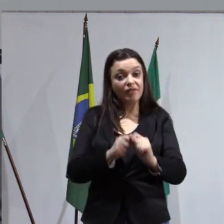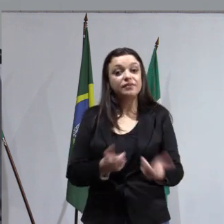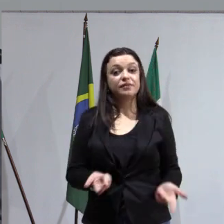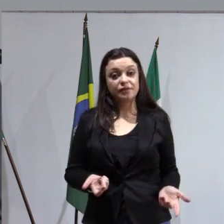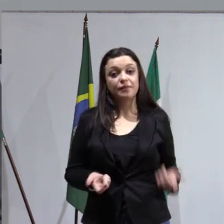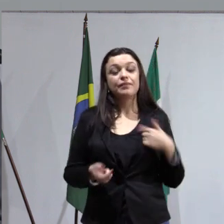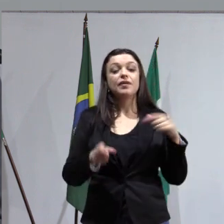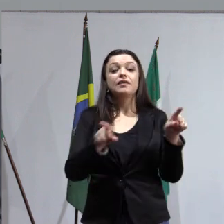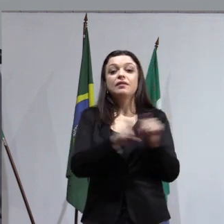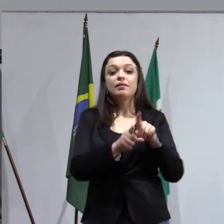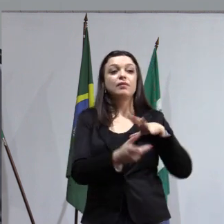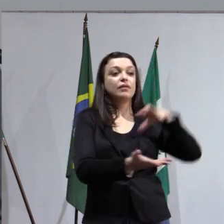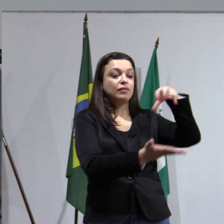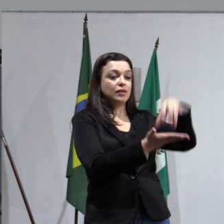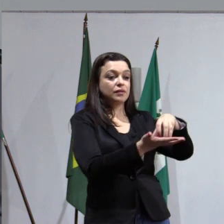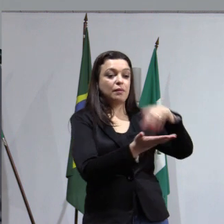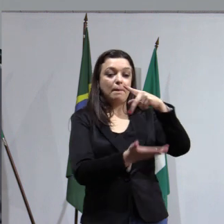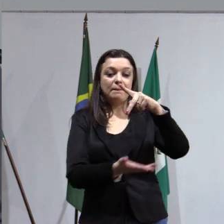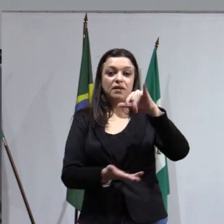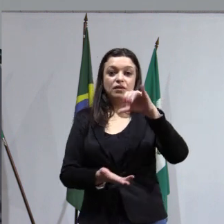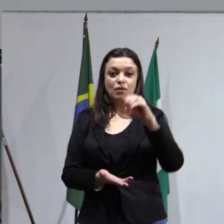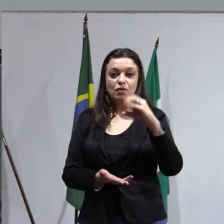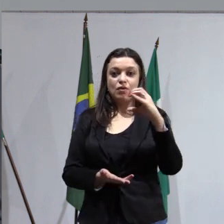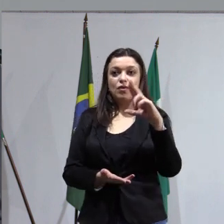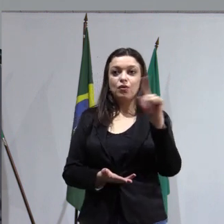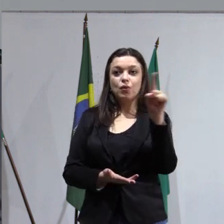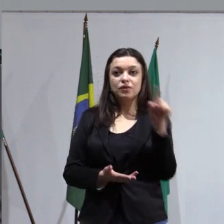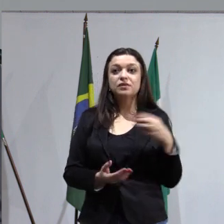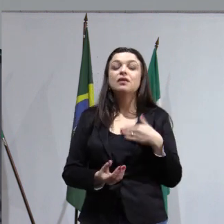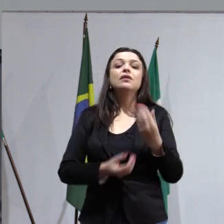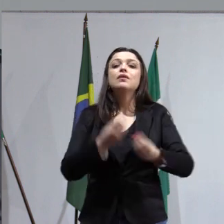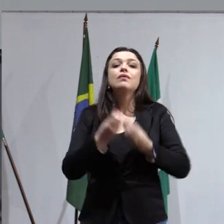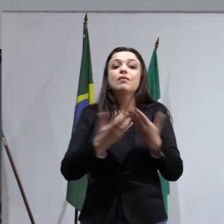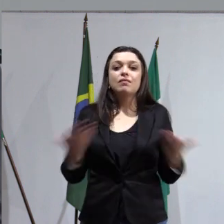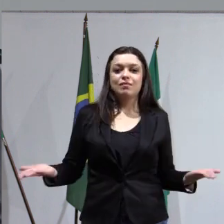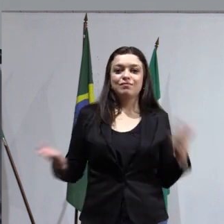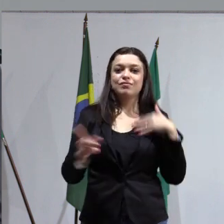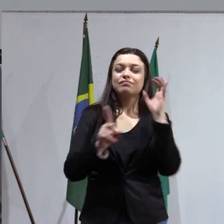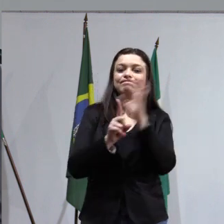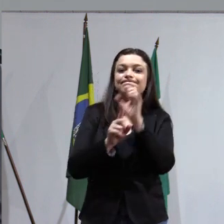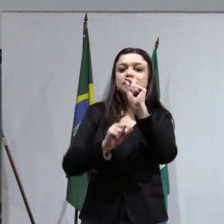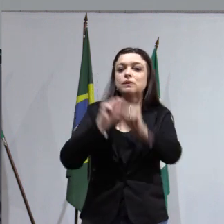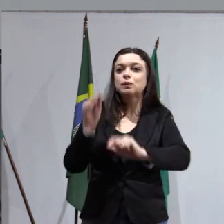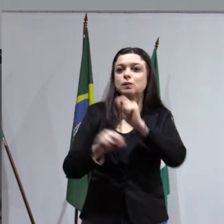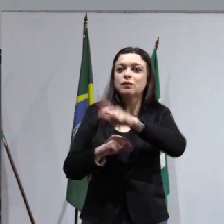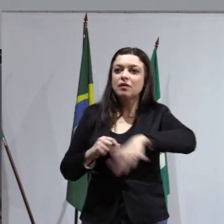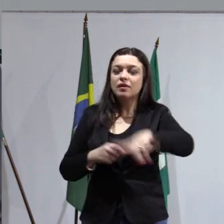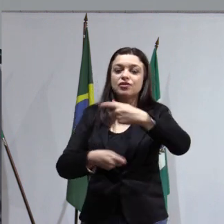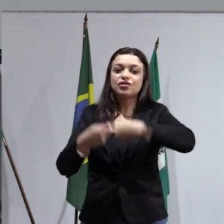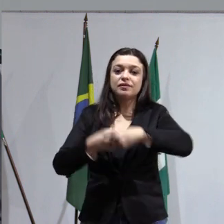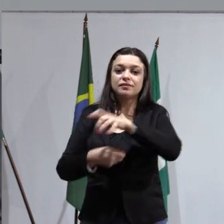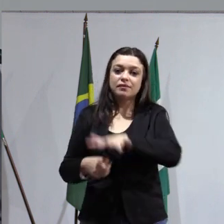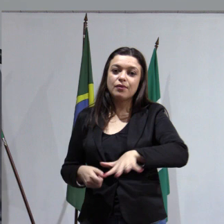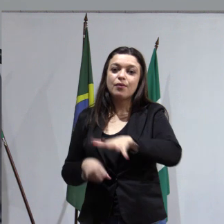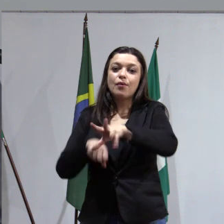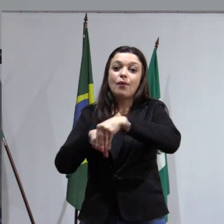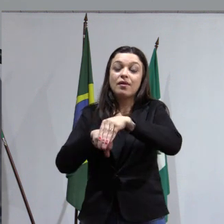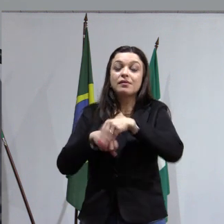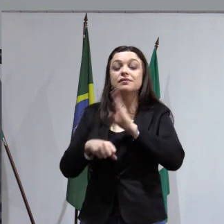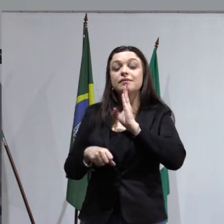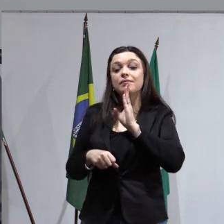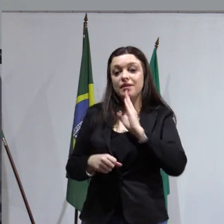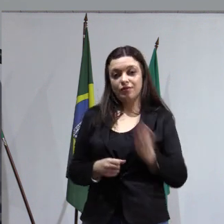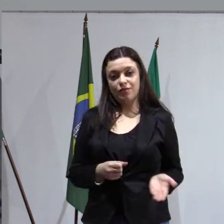Fundação Fiocruz. Então, qual é o impacto disso na pesquisa, na pós-graduação, na geração de conhecimento da universidade? Como que isso, então,